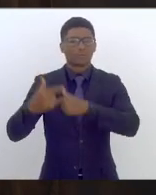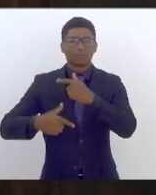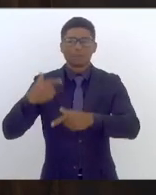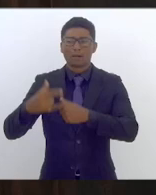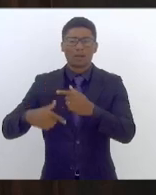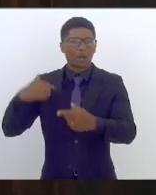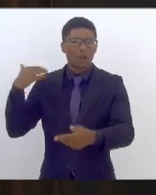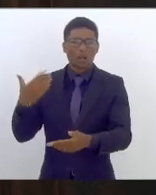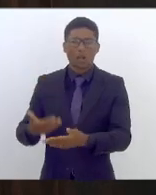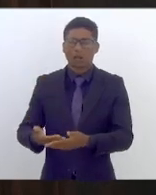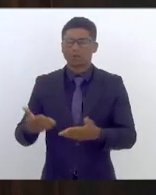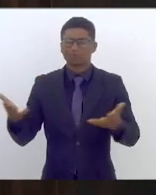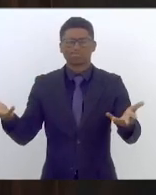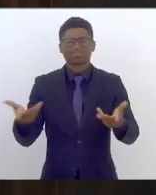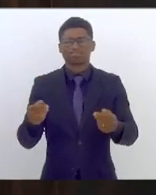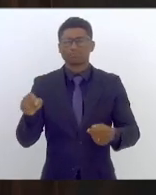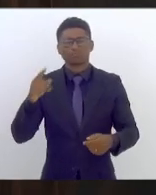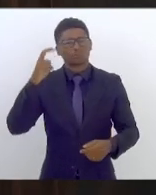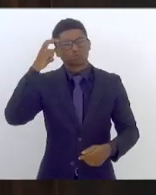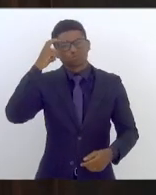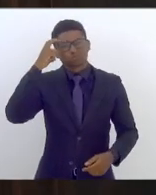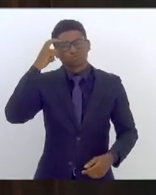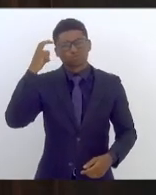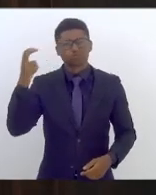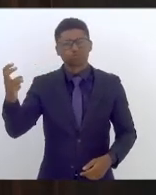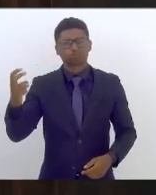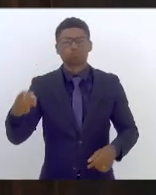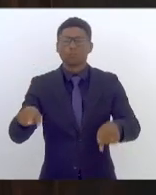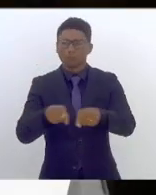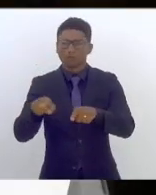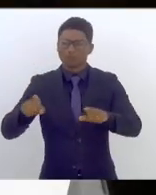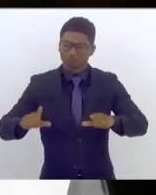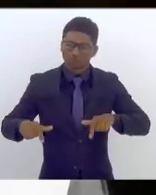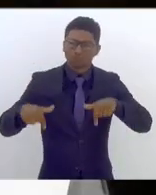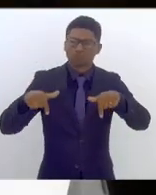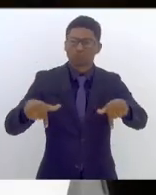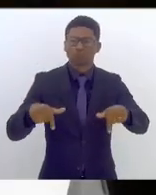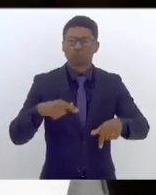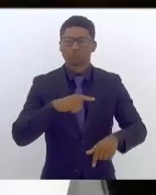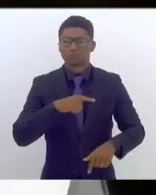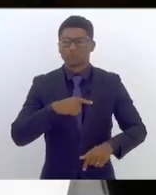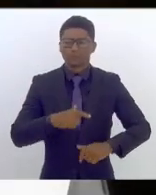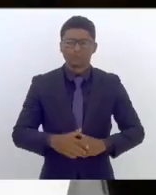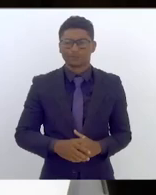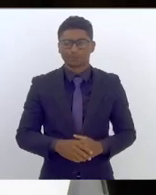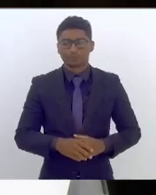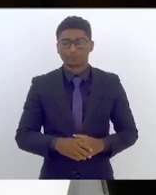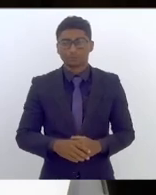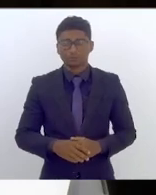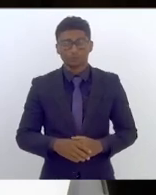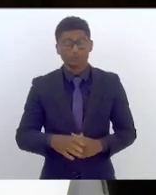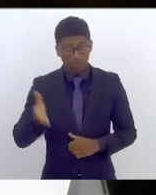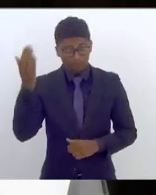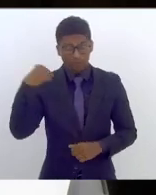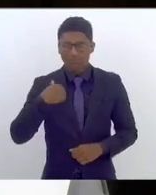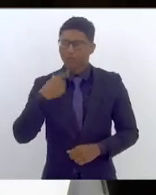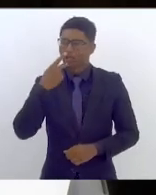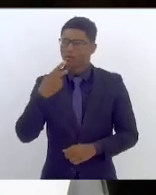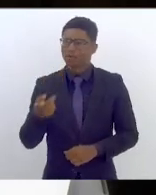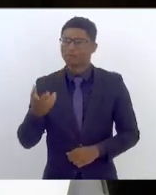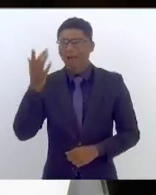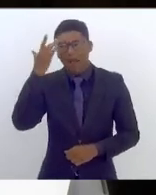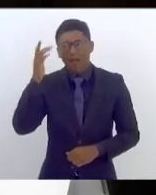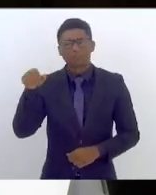Cláudio Henrique muito inteligente e é combativo e um dia eu falei assim para ele Claudio Henrique Você devia